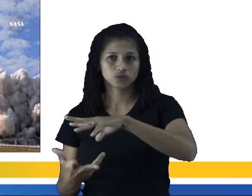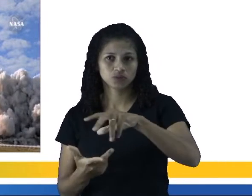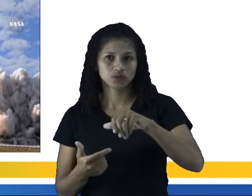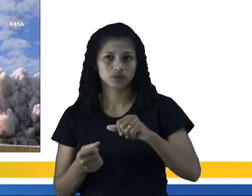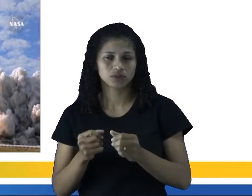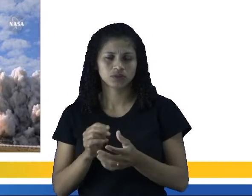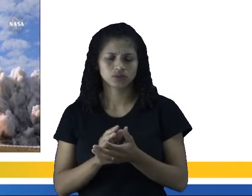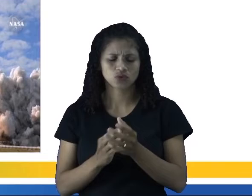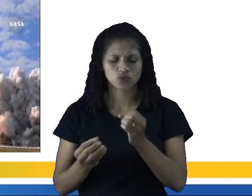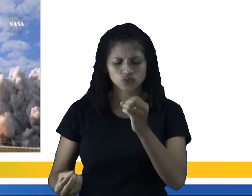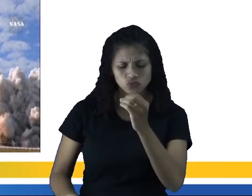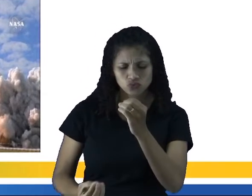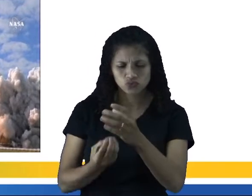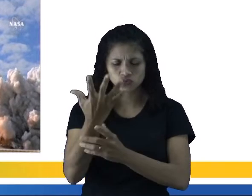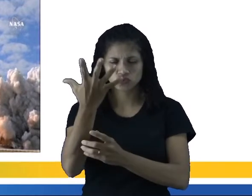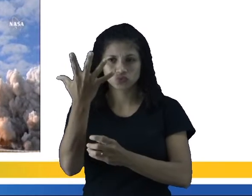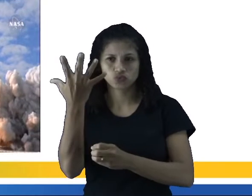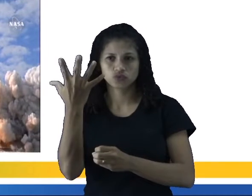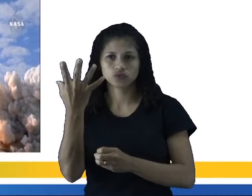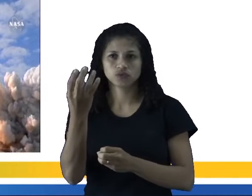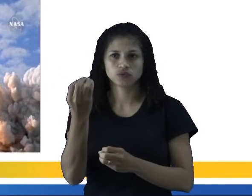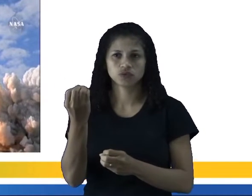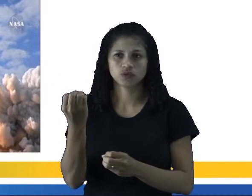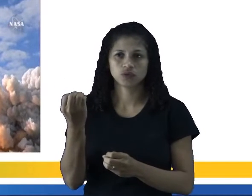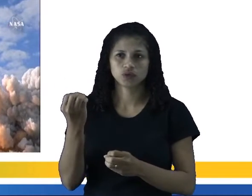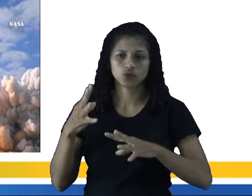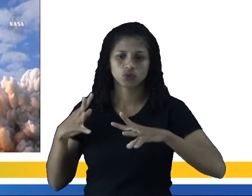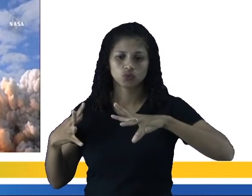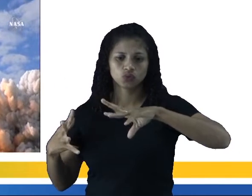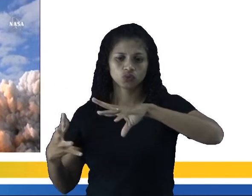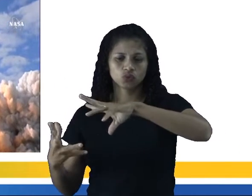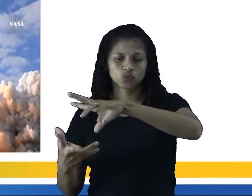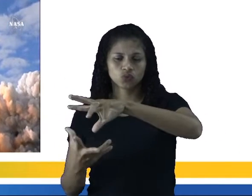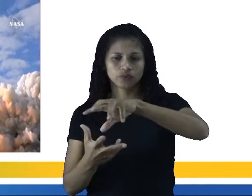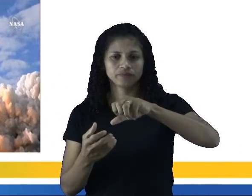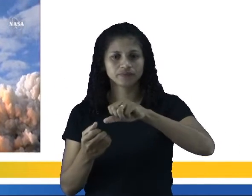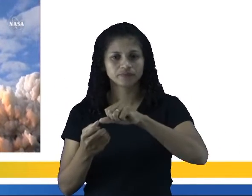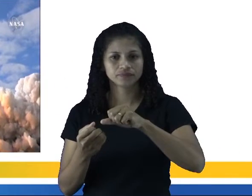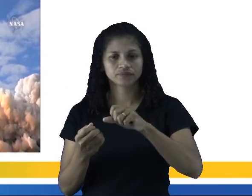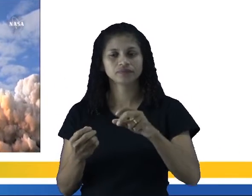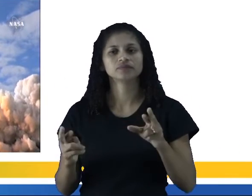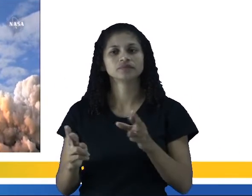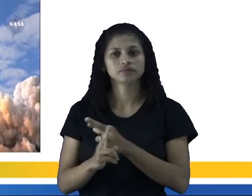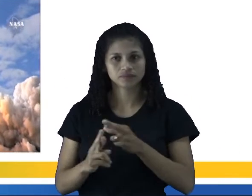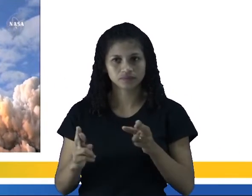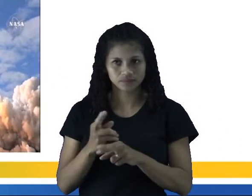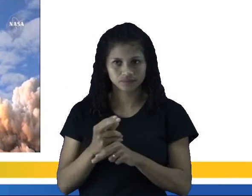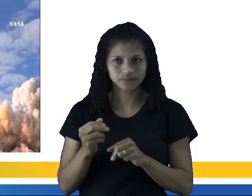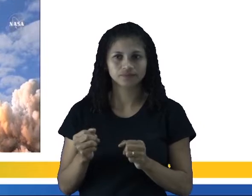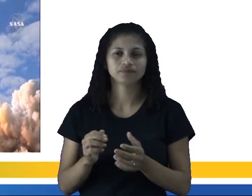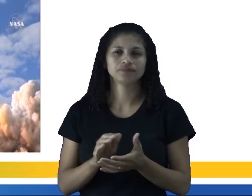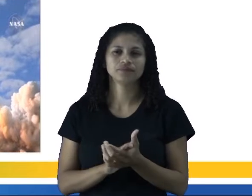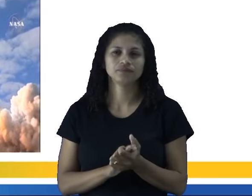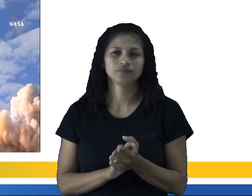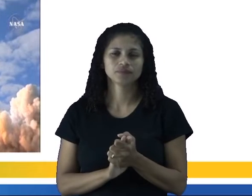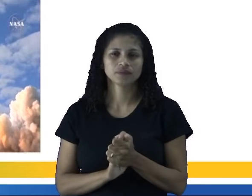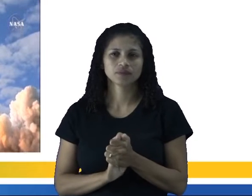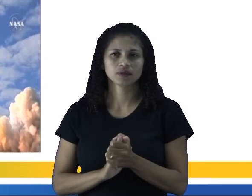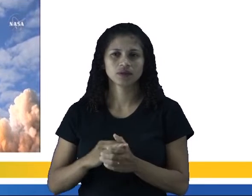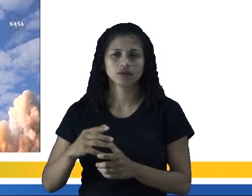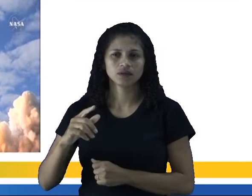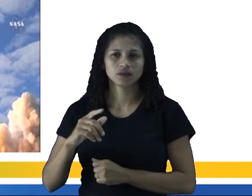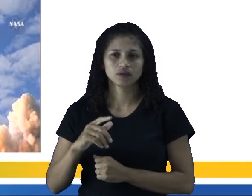deu origem a todo o universo, né? O átomo de hidrogênio. Ele é um gás incolor e é